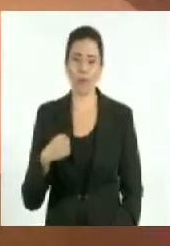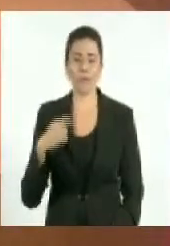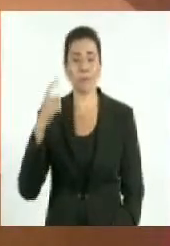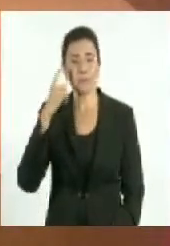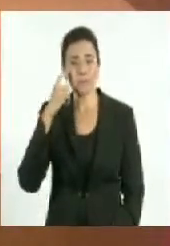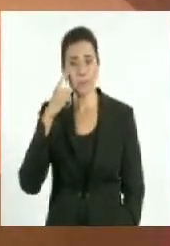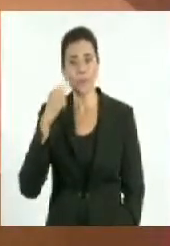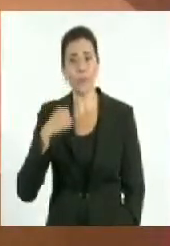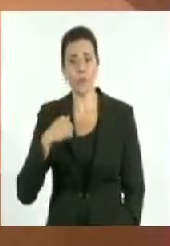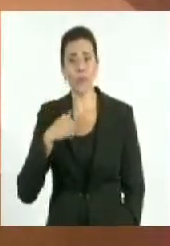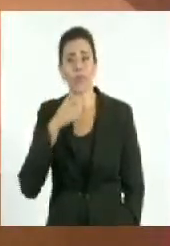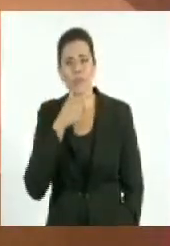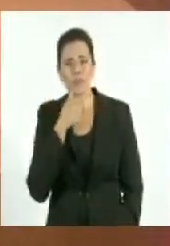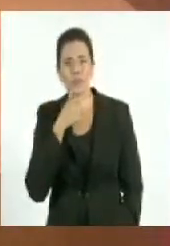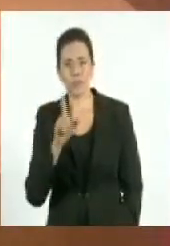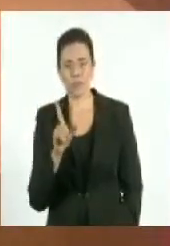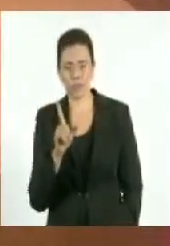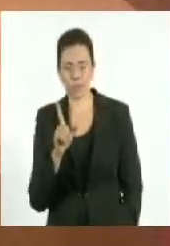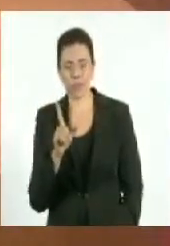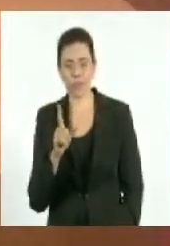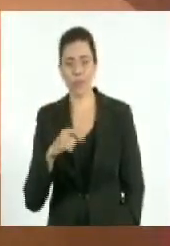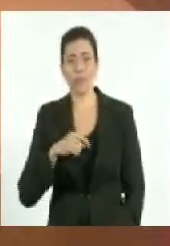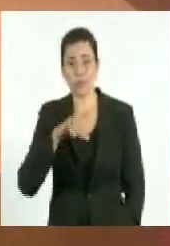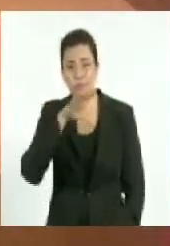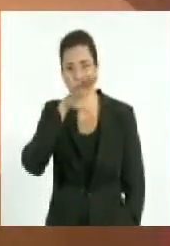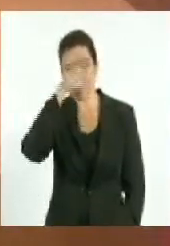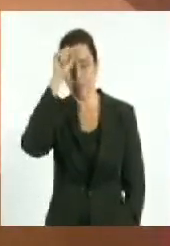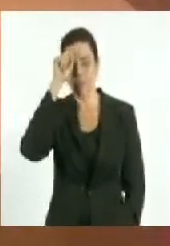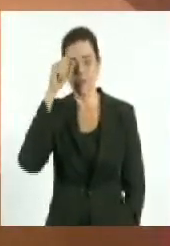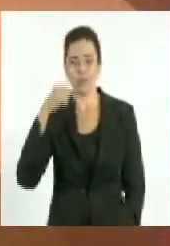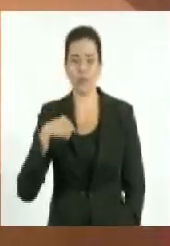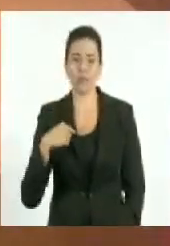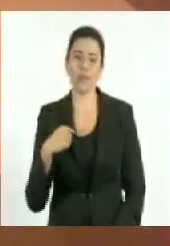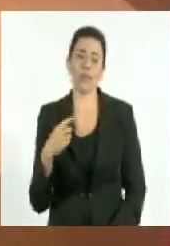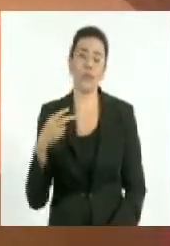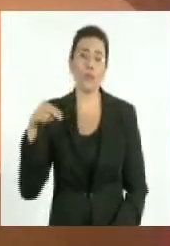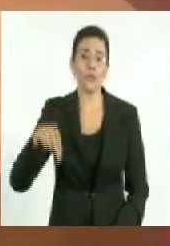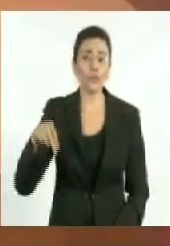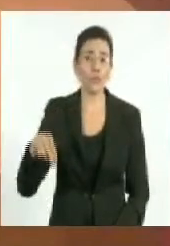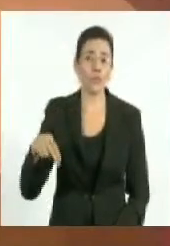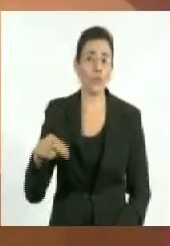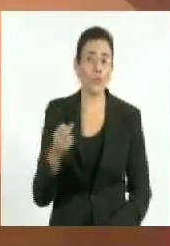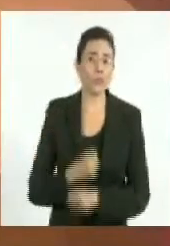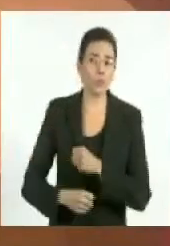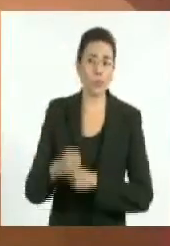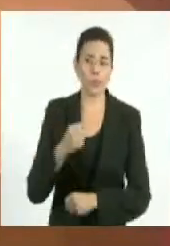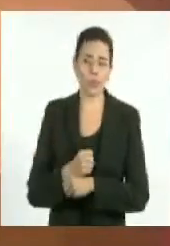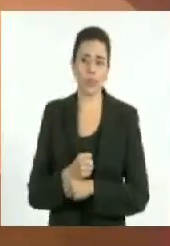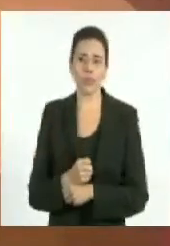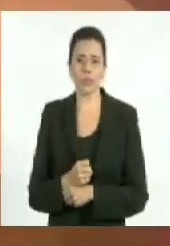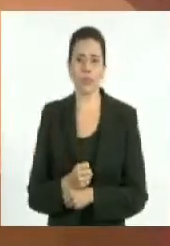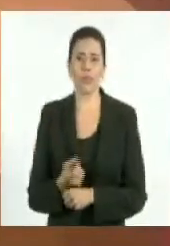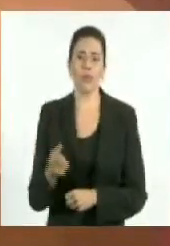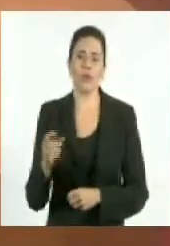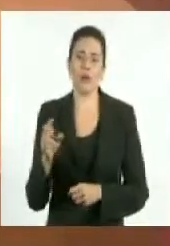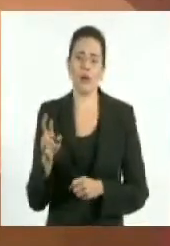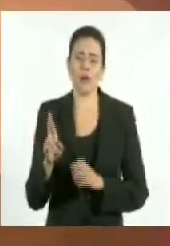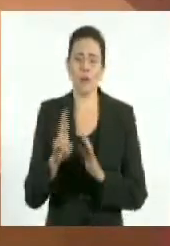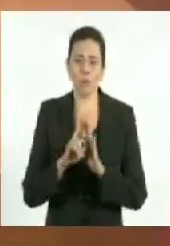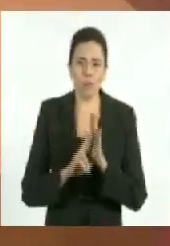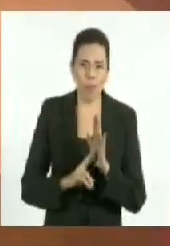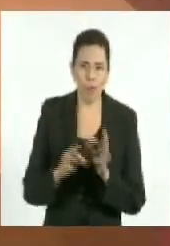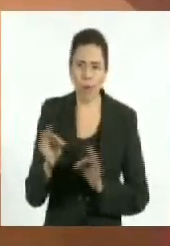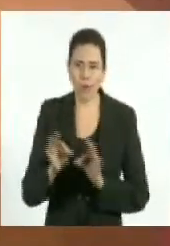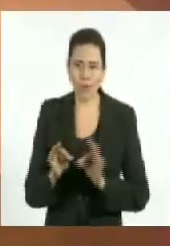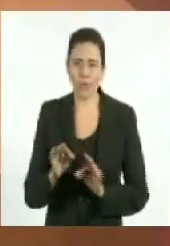Série B e sonhando com a Série A, foi ter, em novembro do ano passado, a regularidade fiscal. INSS, a certidão negativa de